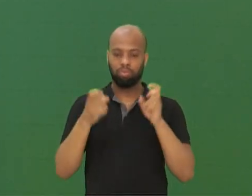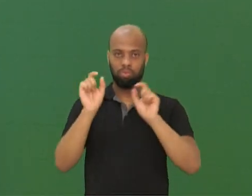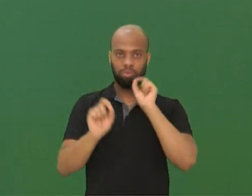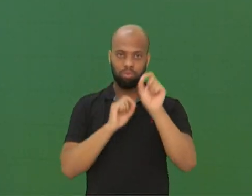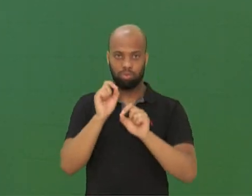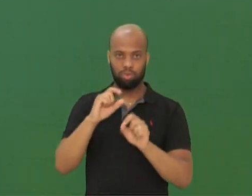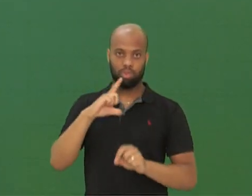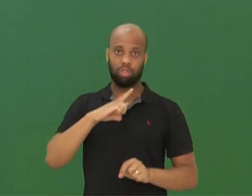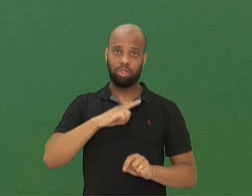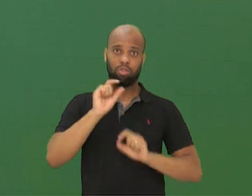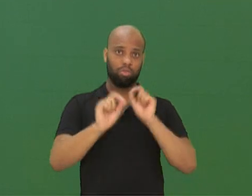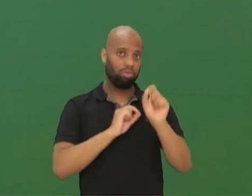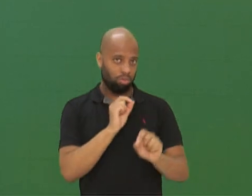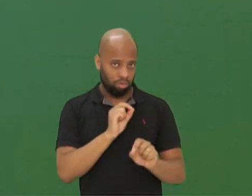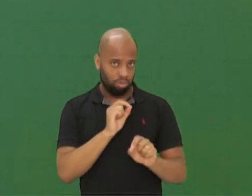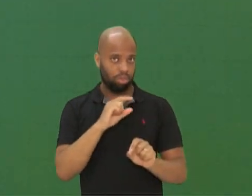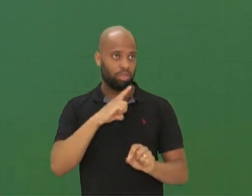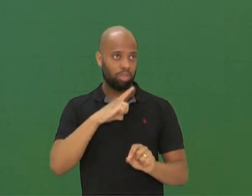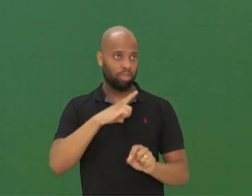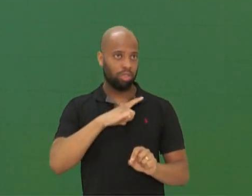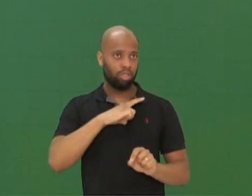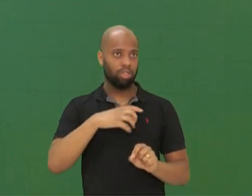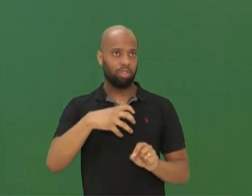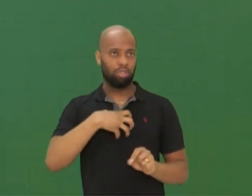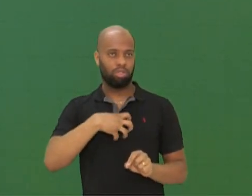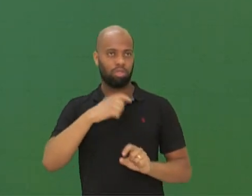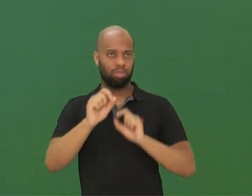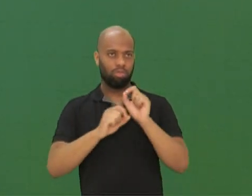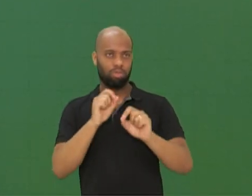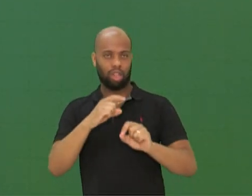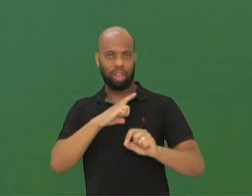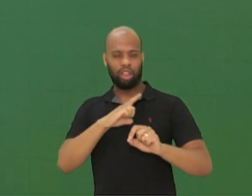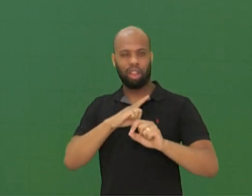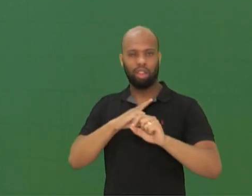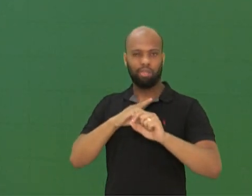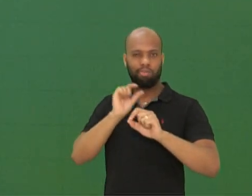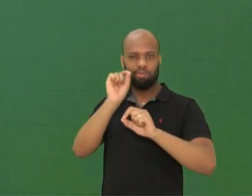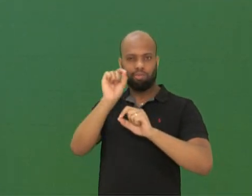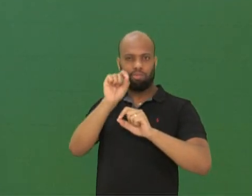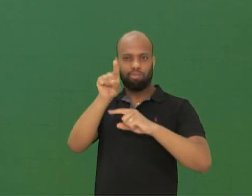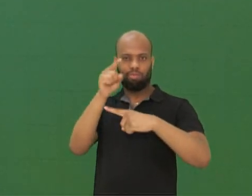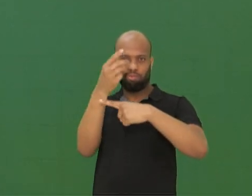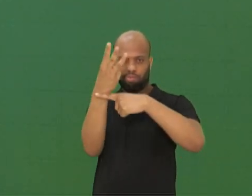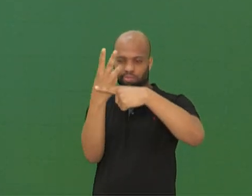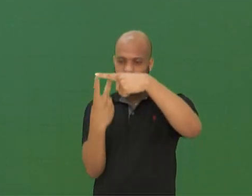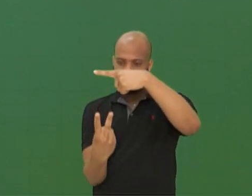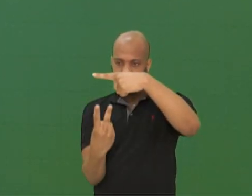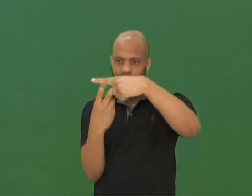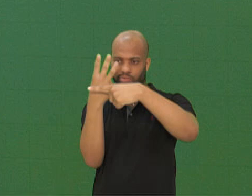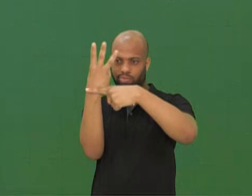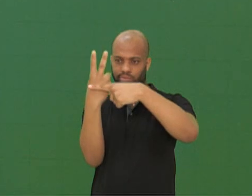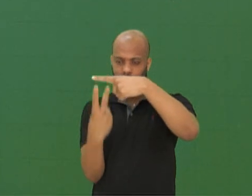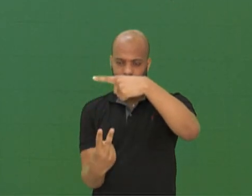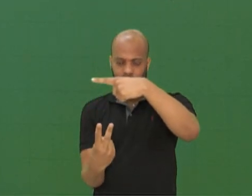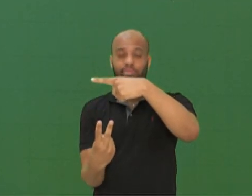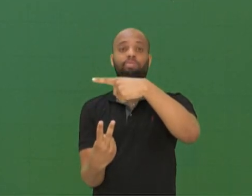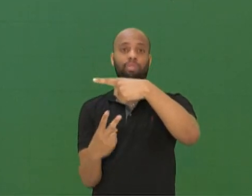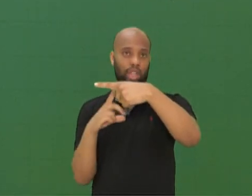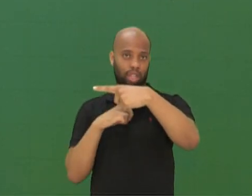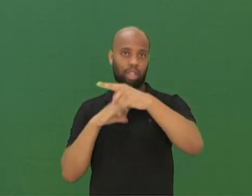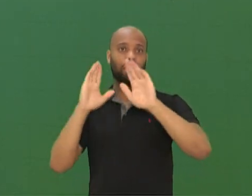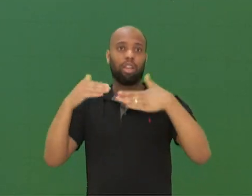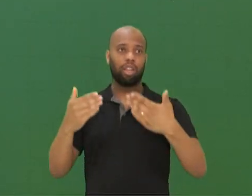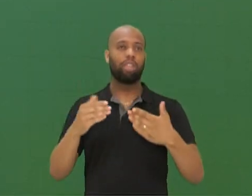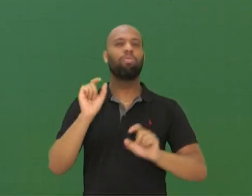exercício. Tem que eliminar as bases de alguma forma, né? O 81, decomposição do